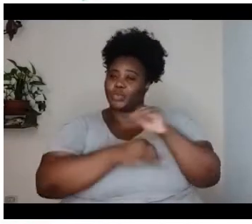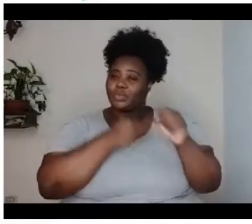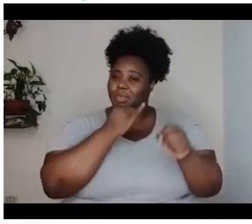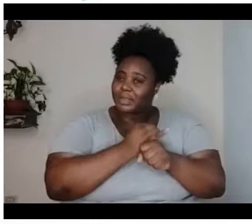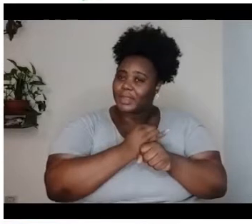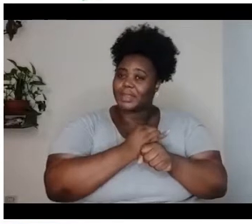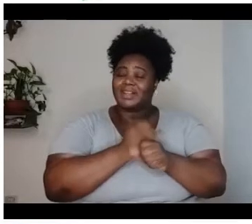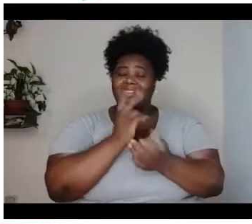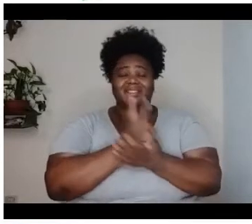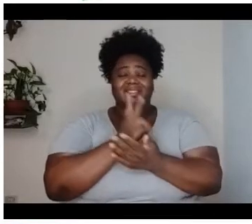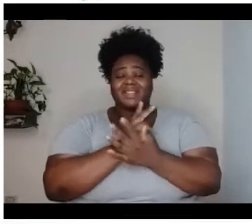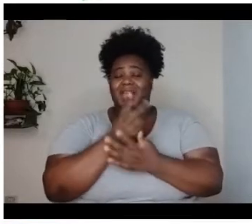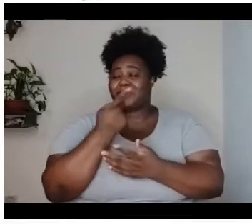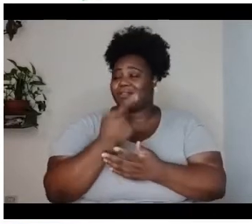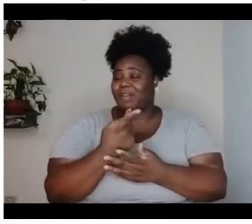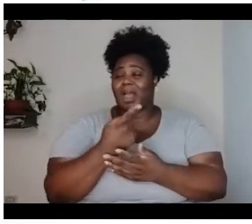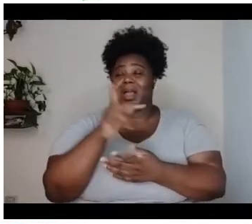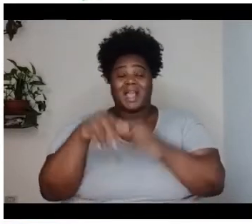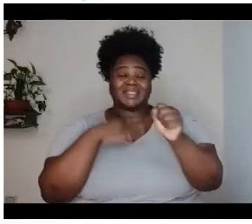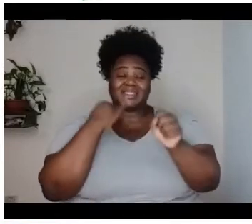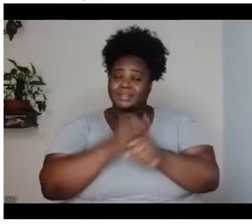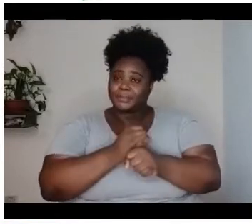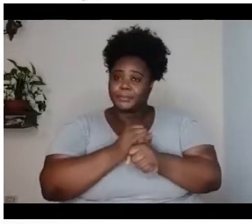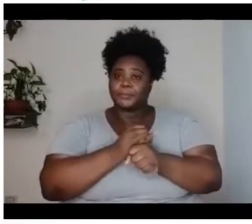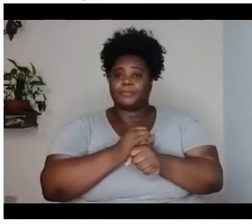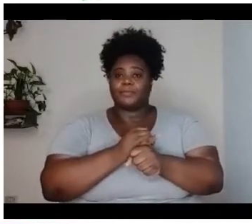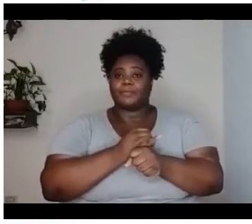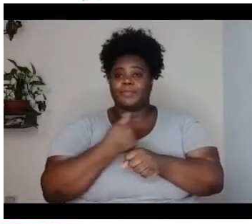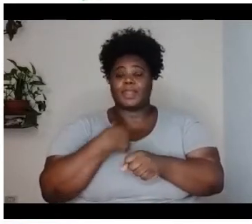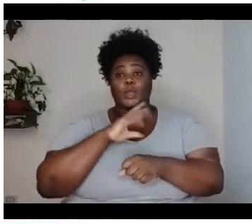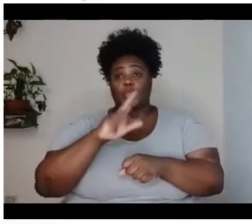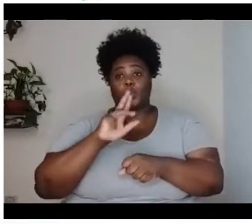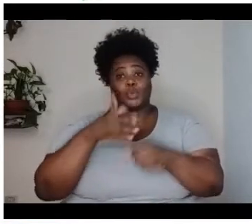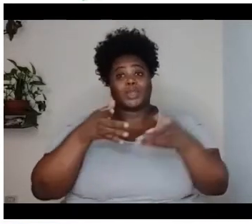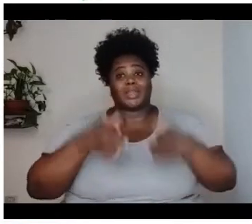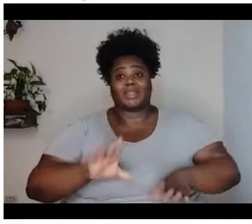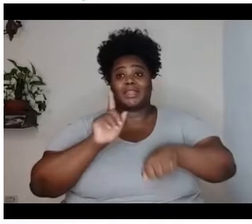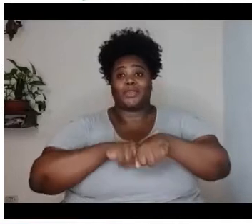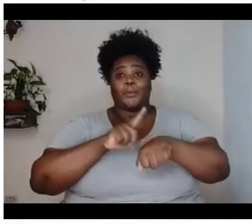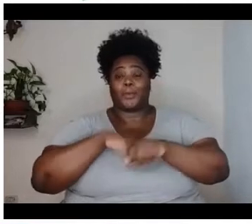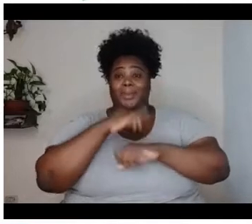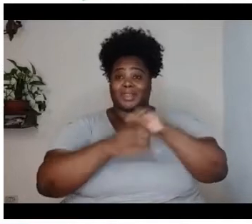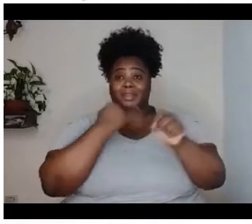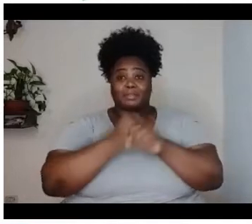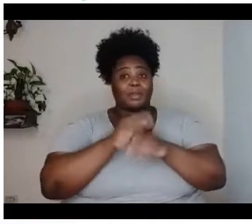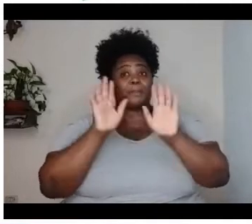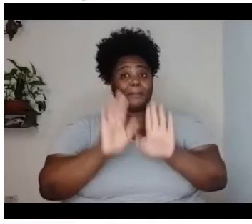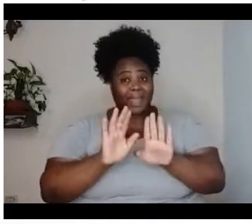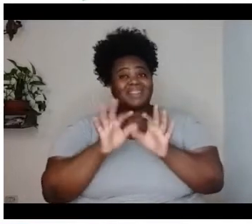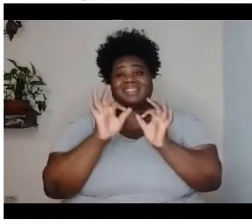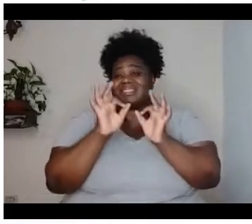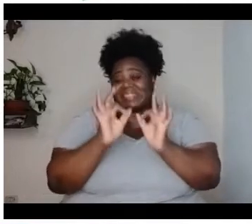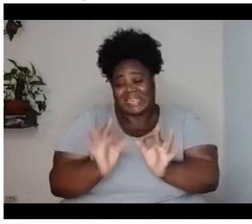sempre falo assim que a internet, eu não nasci na era tecnológica, mas ela com certeza